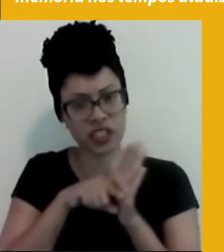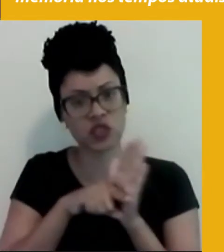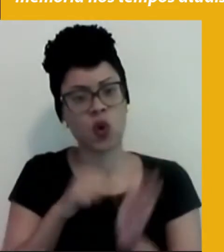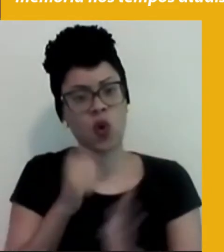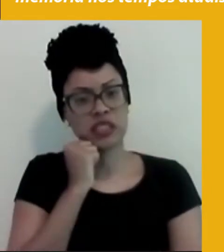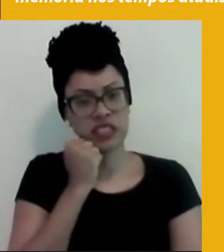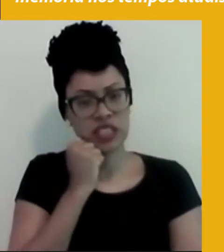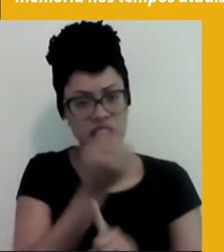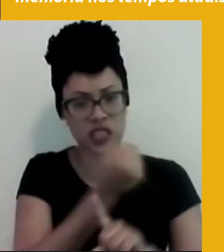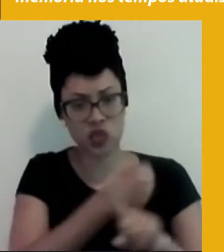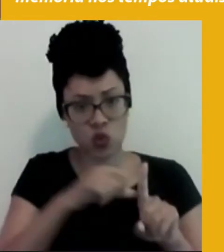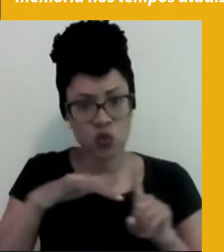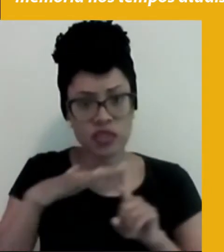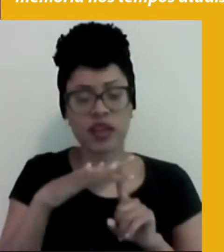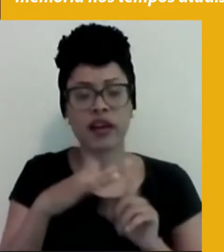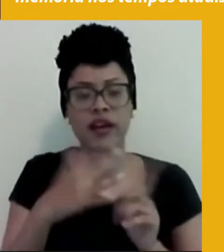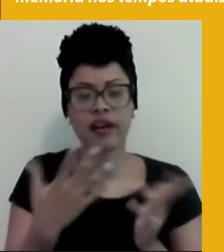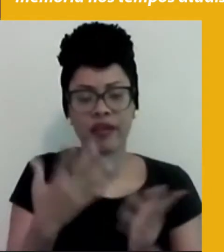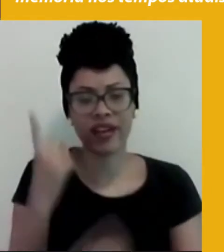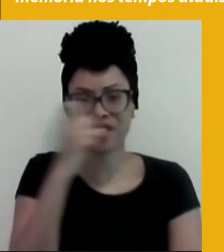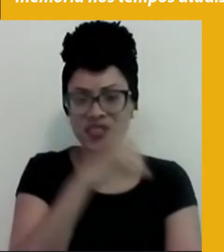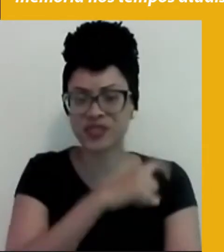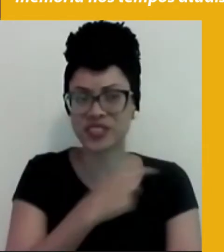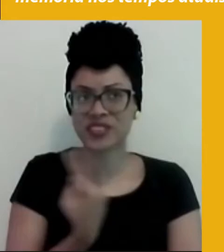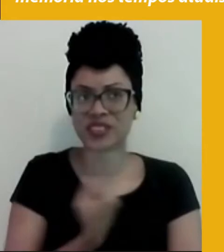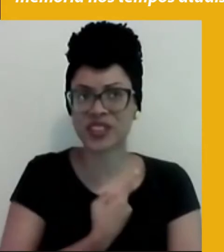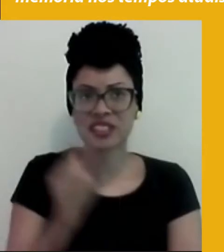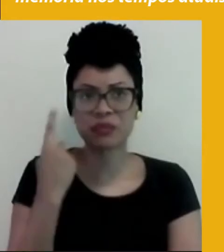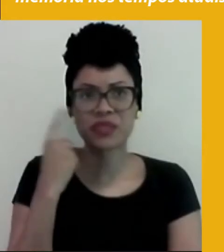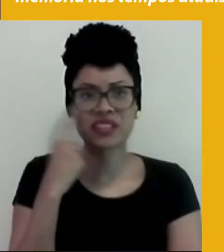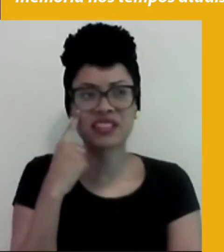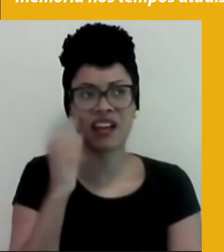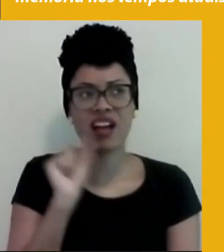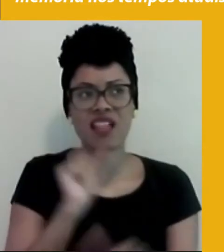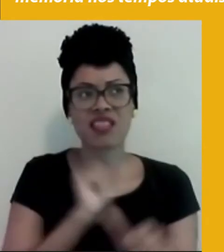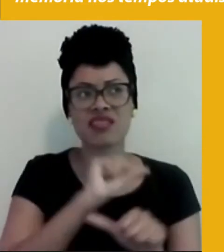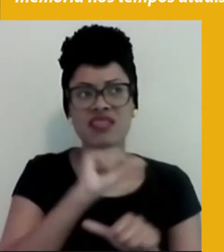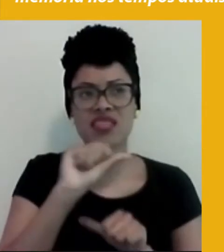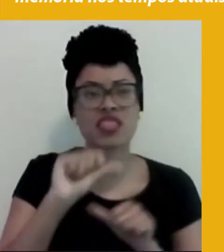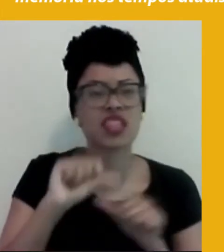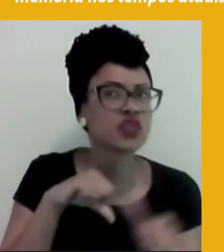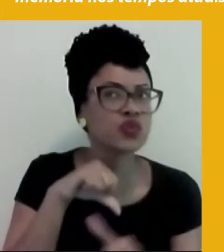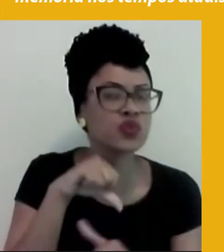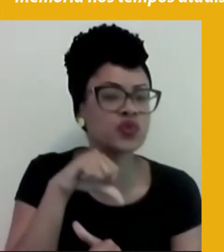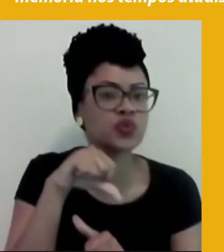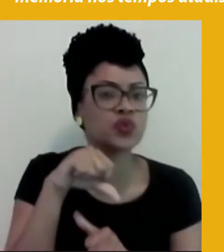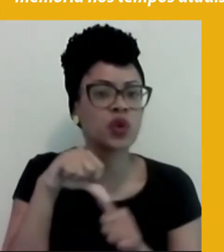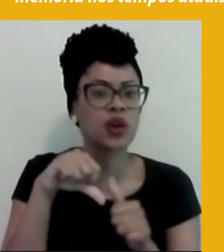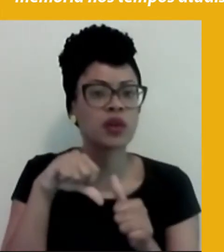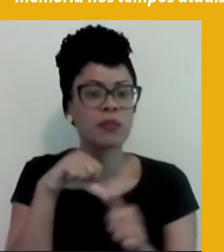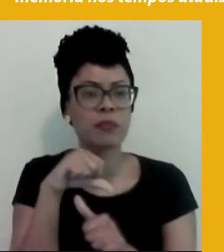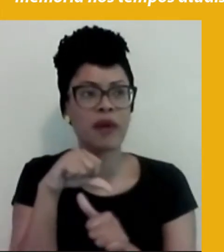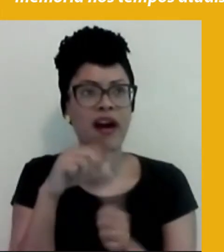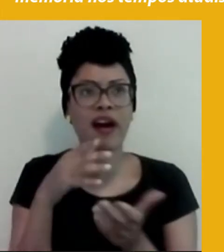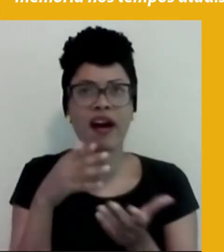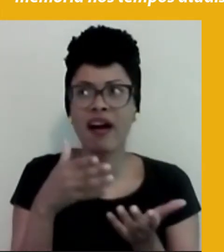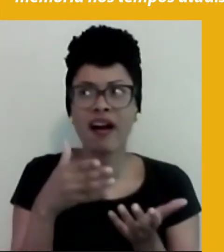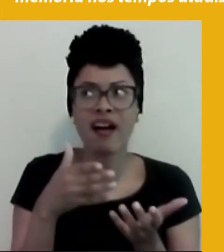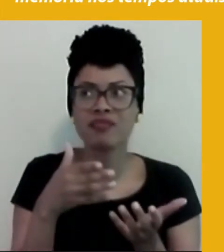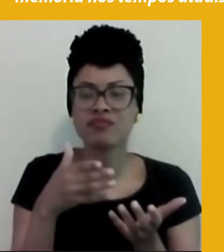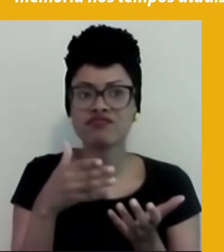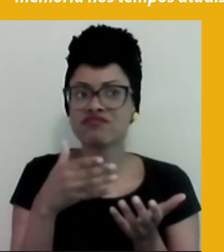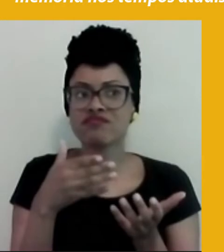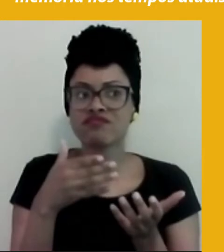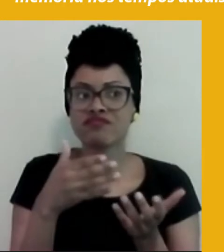sabe o quanto é difícil a gente especular, e quanto muitas vezes a transformação ela sai de onde menos se espera, digamos assim. Eu